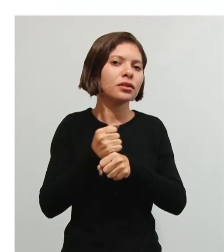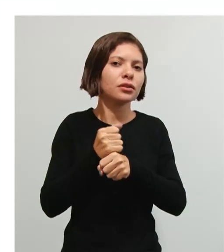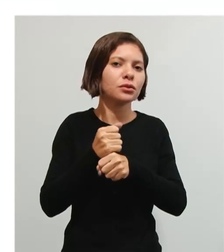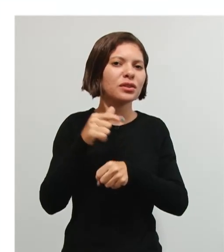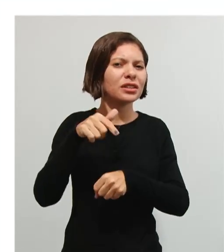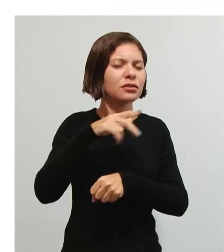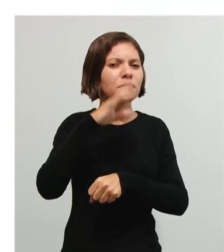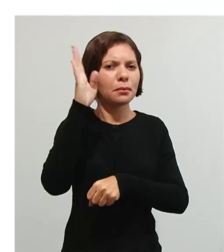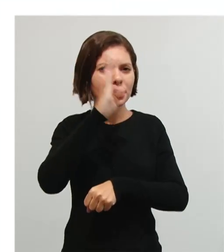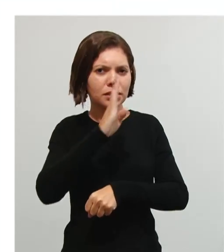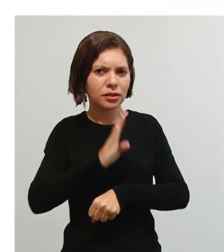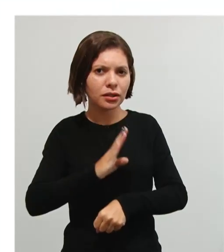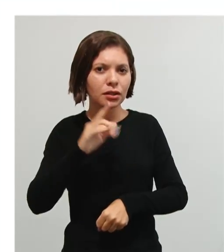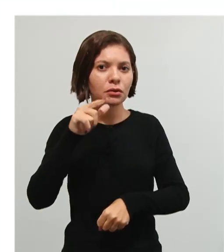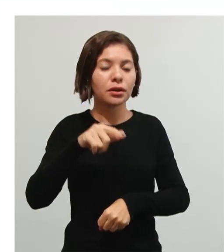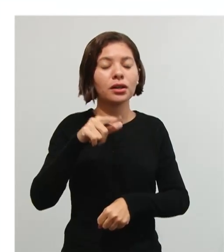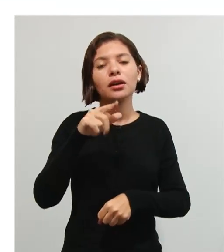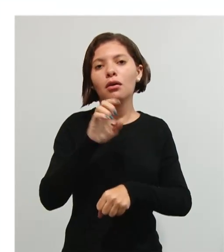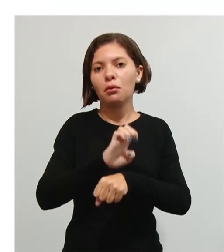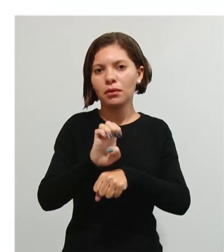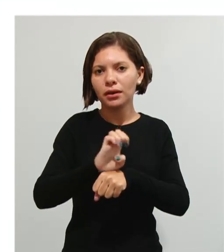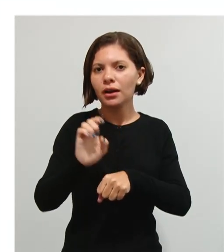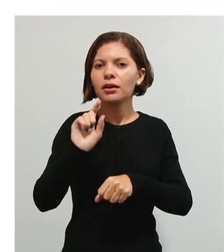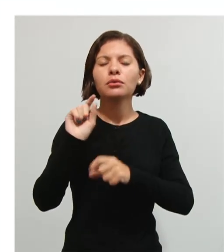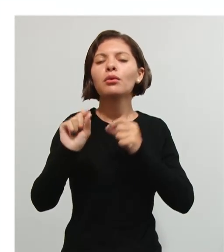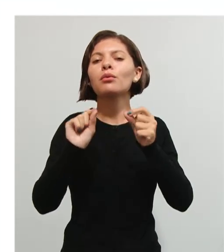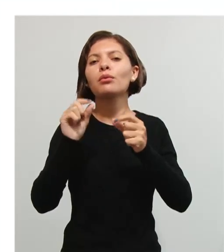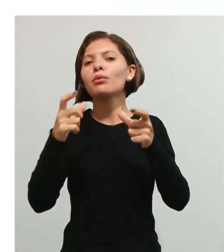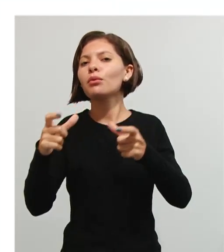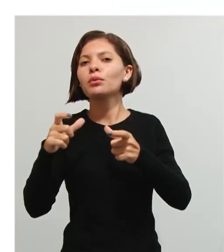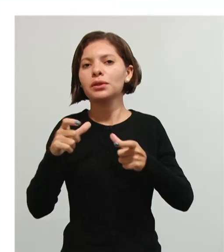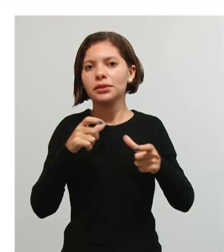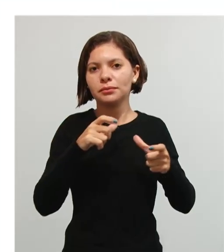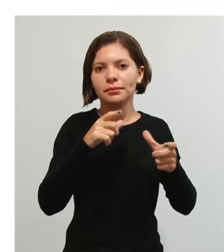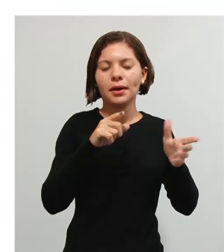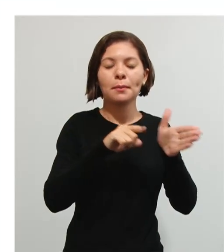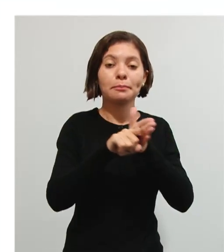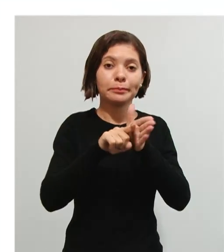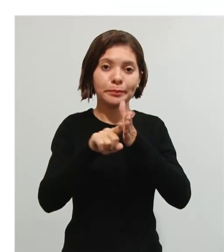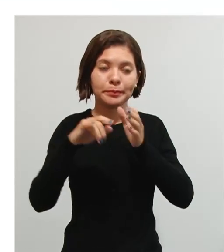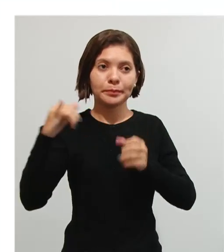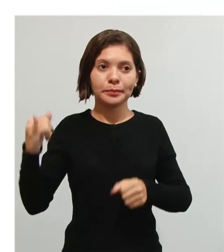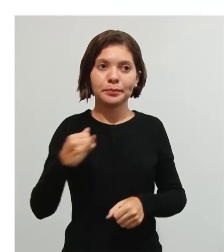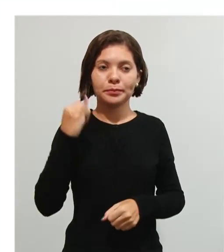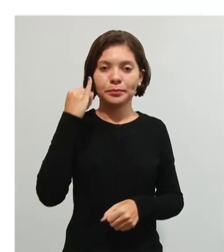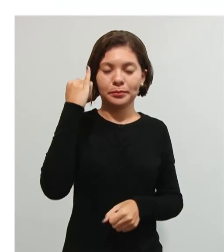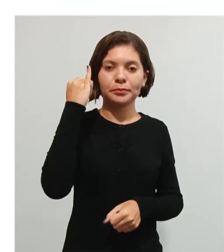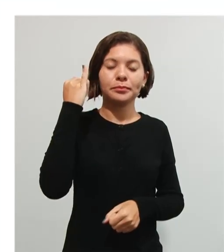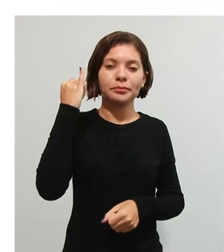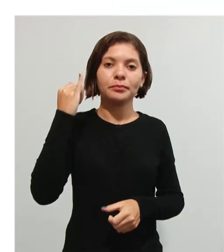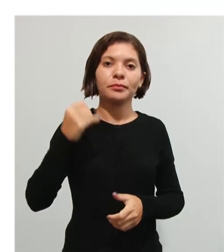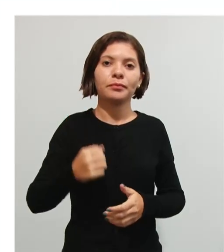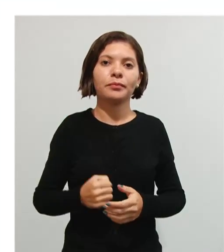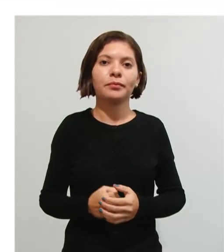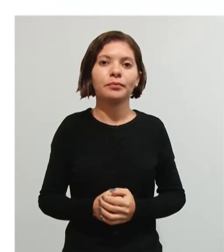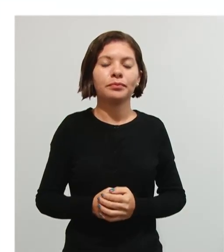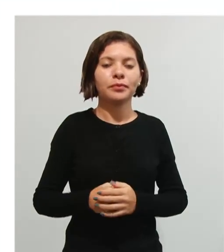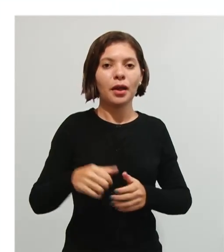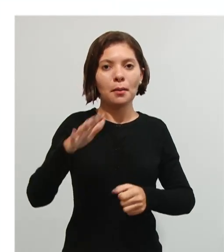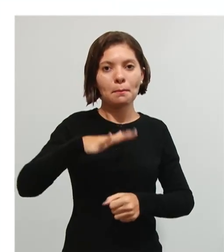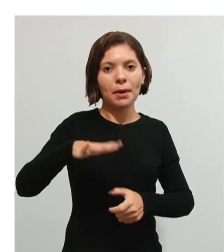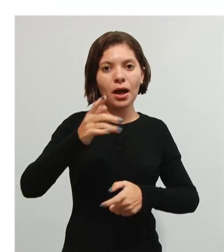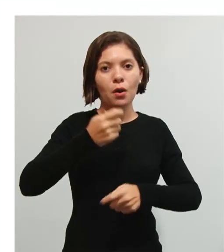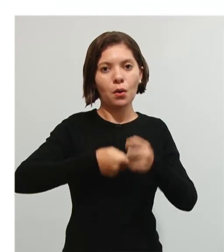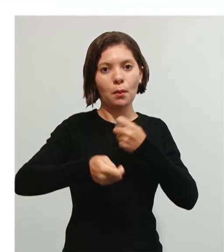no Brasil? Aqui no nosso estado? Então, são pesquisas importantes, né, para a parte da economia,